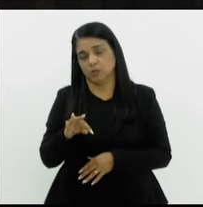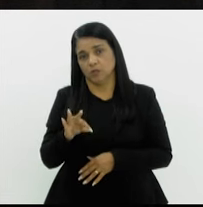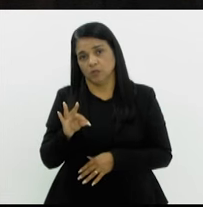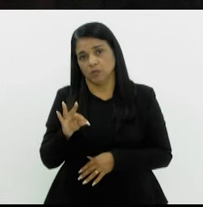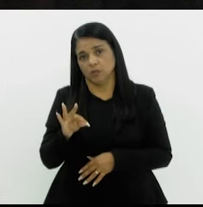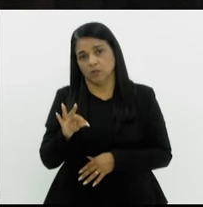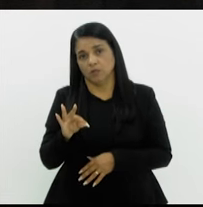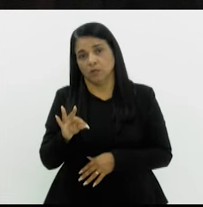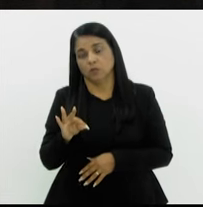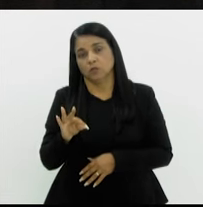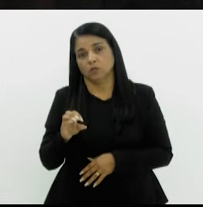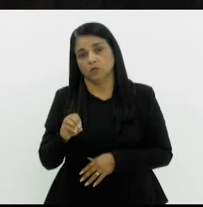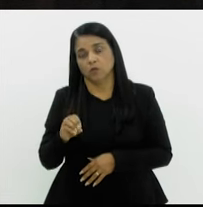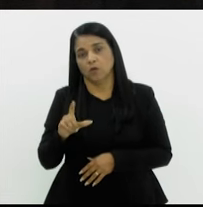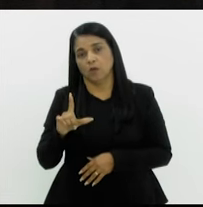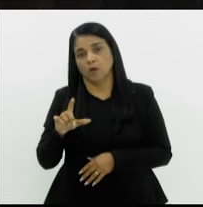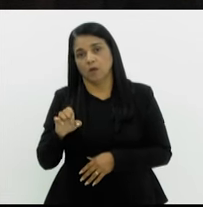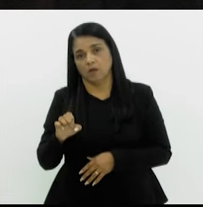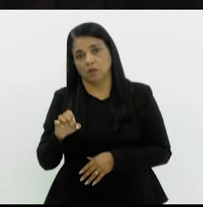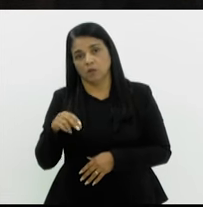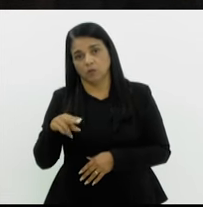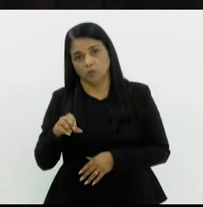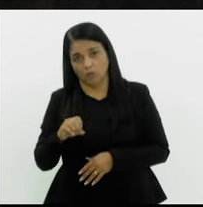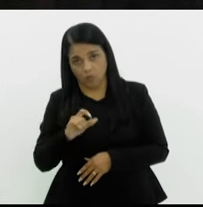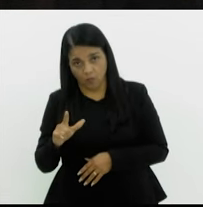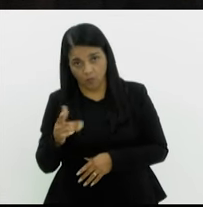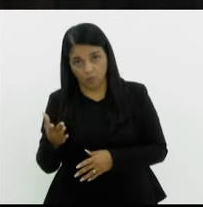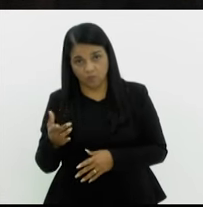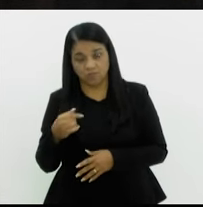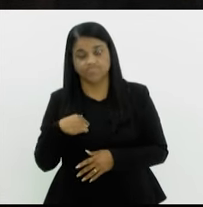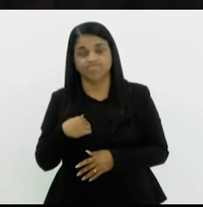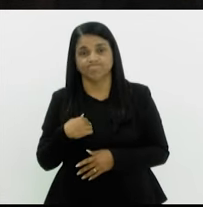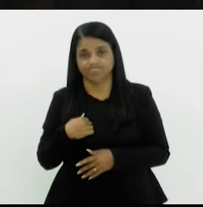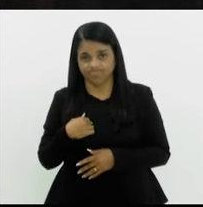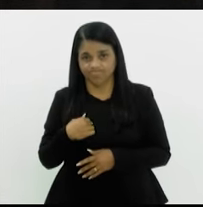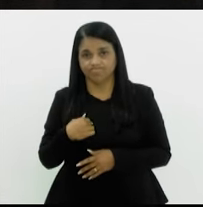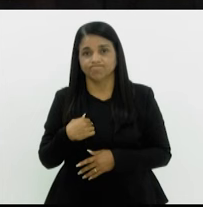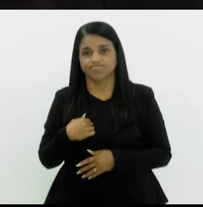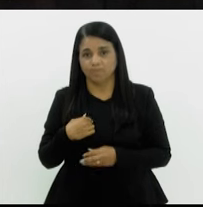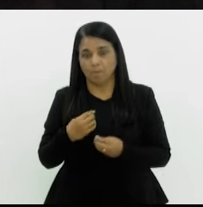sendo nada pequeno, foi um grande poluidor.